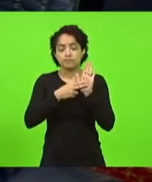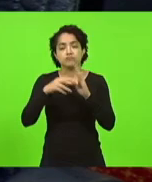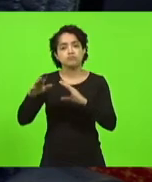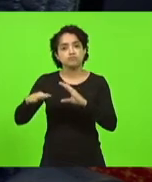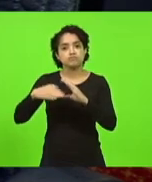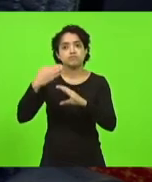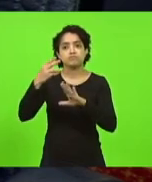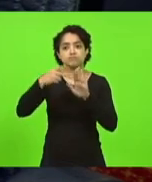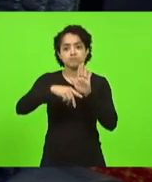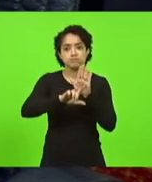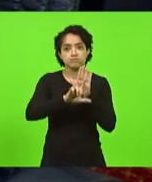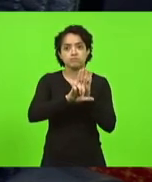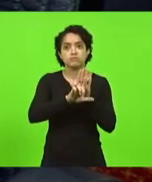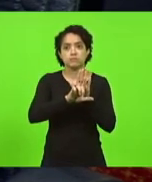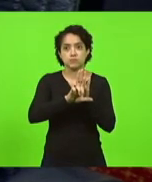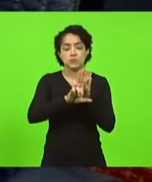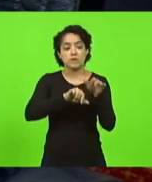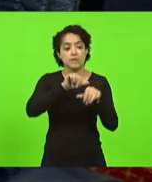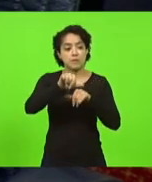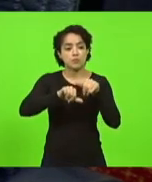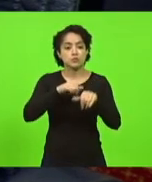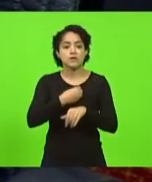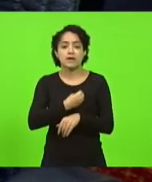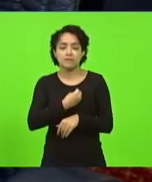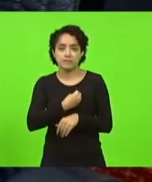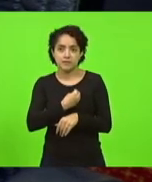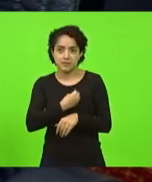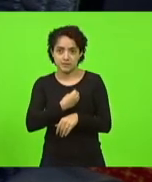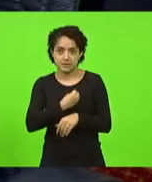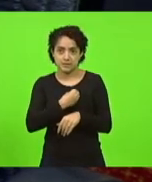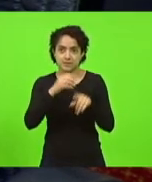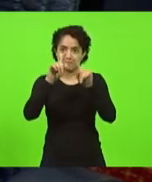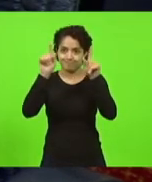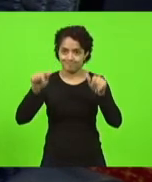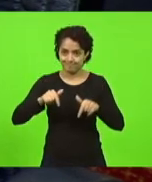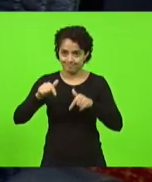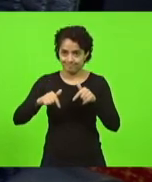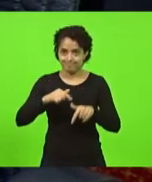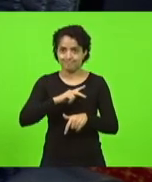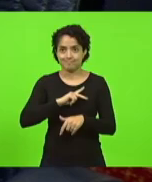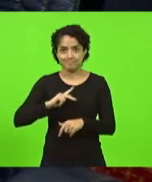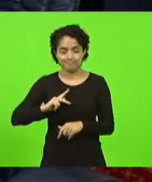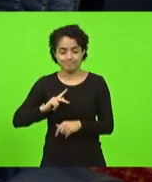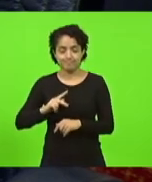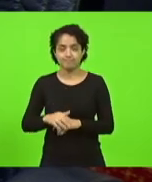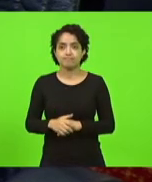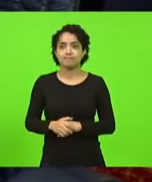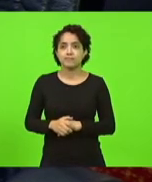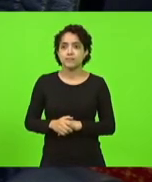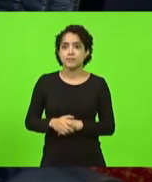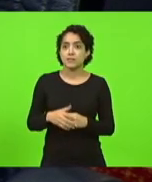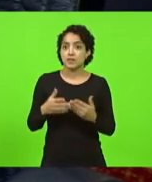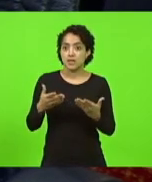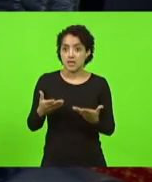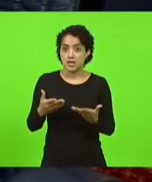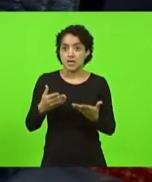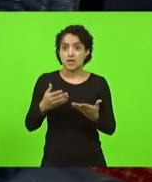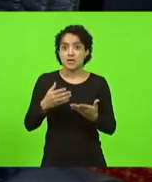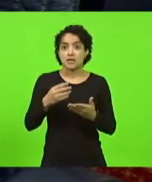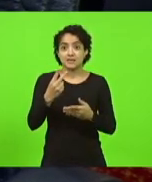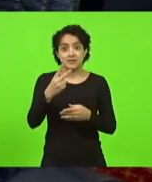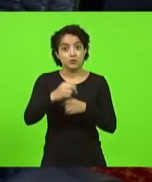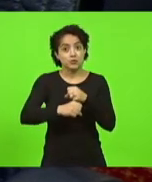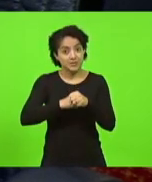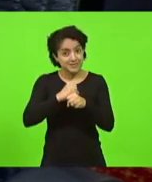lei que, de fato, vão mudar a vida dos nossos servidores públicos estaduais. Nós passamos aí 2 anos pandêmicos